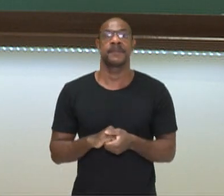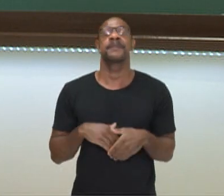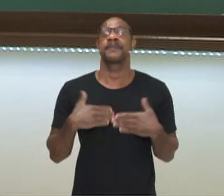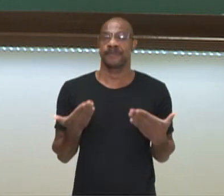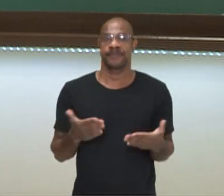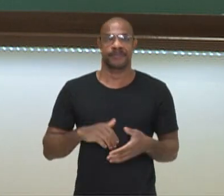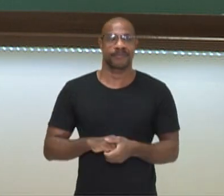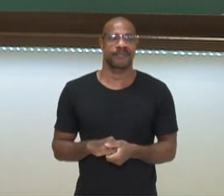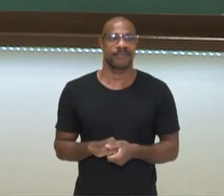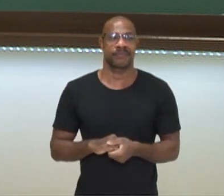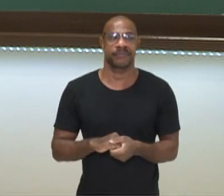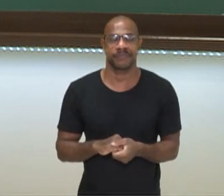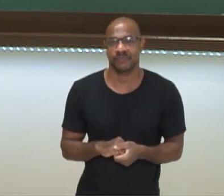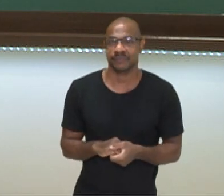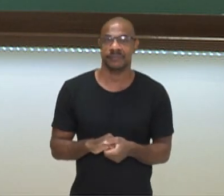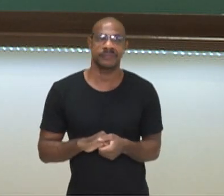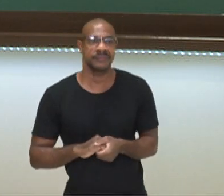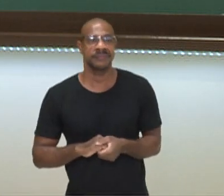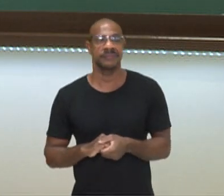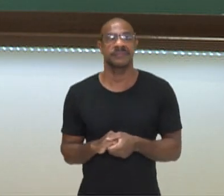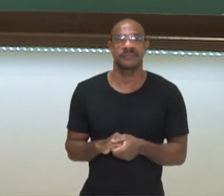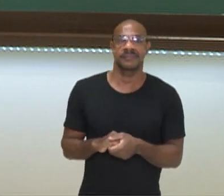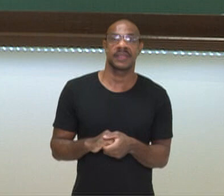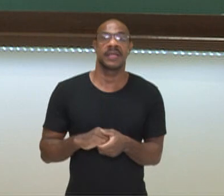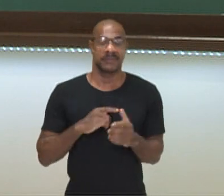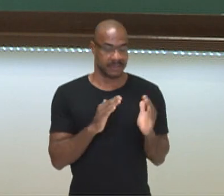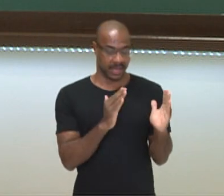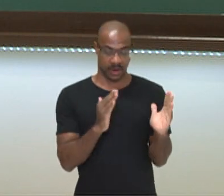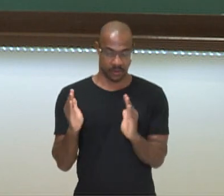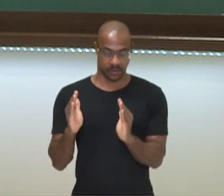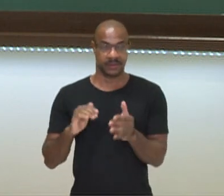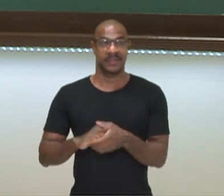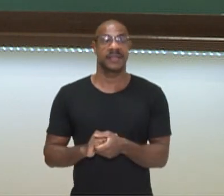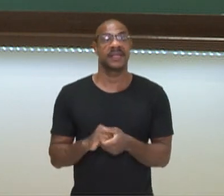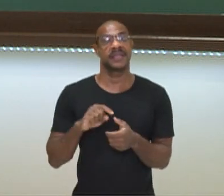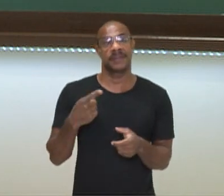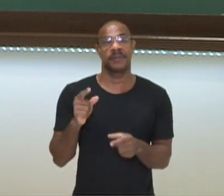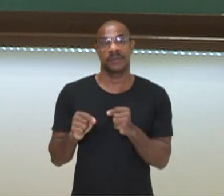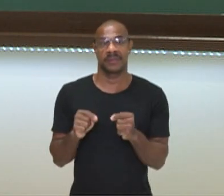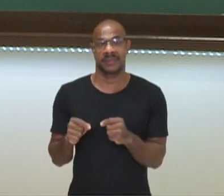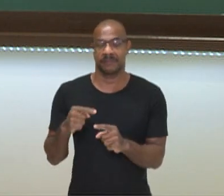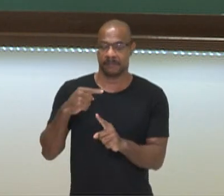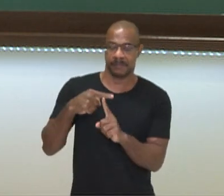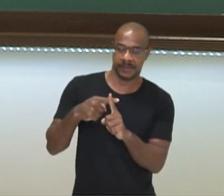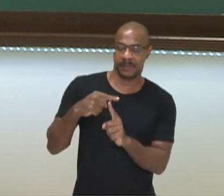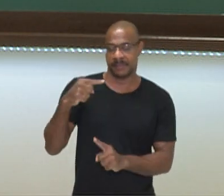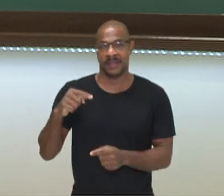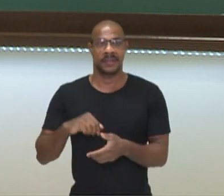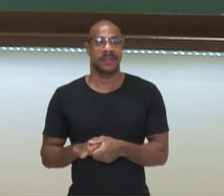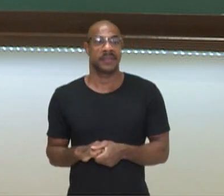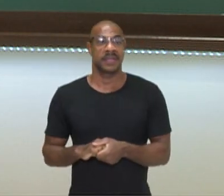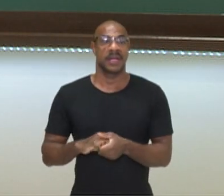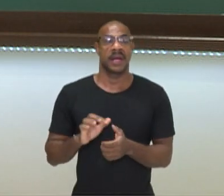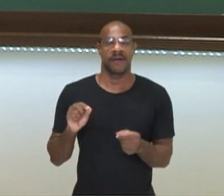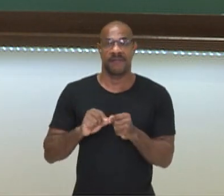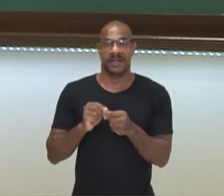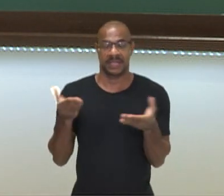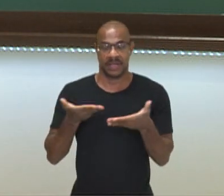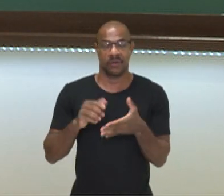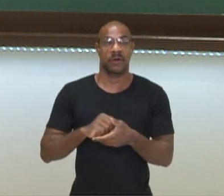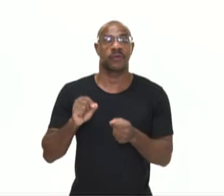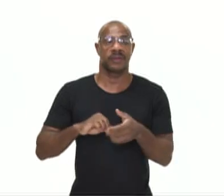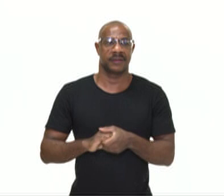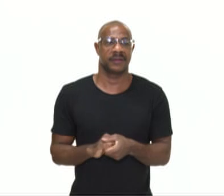próximas? Multiplicação ou divisão, o que aparecer na ordem, e depois adição ou subtração. Então, resolvendo essa